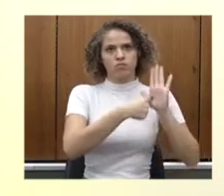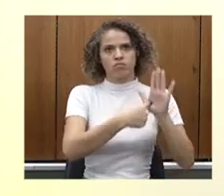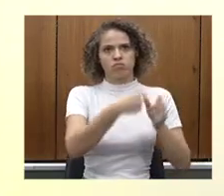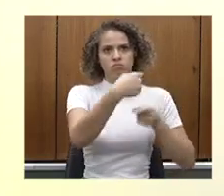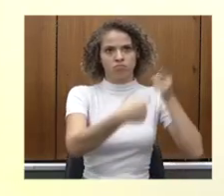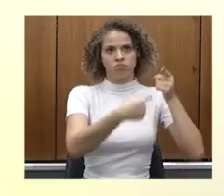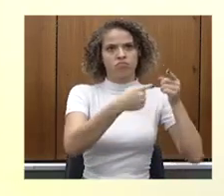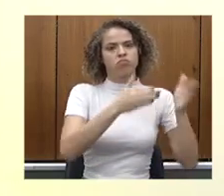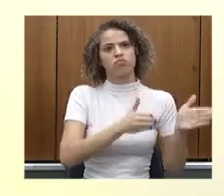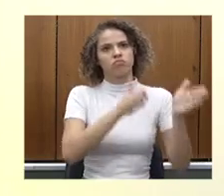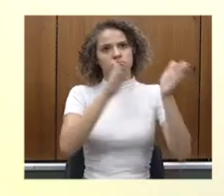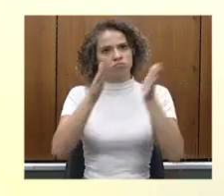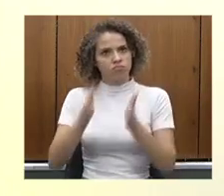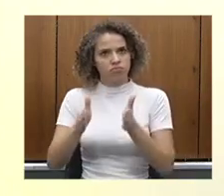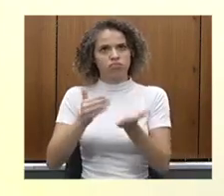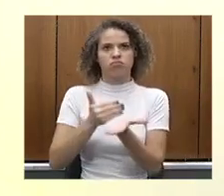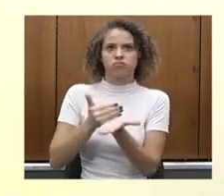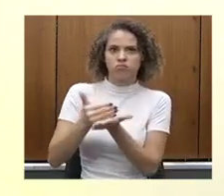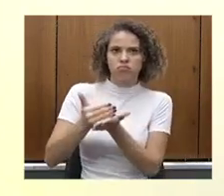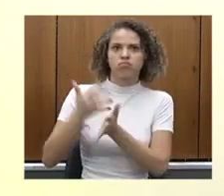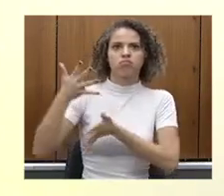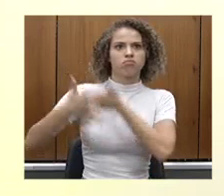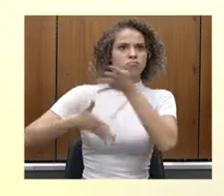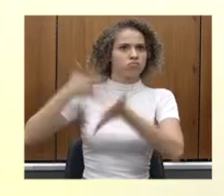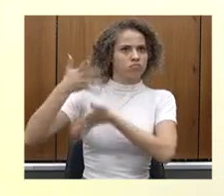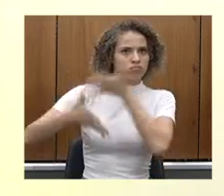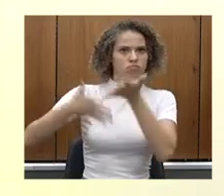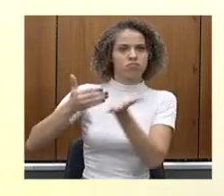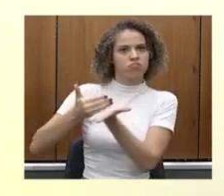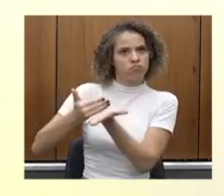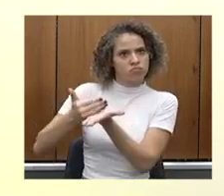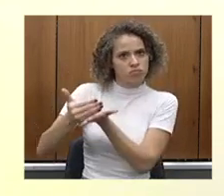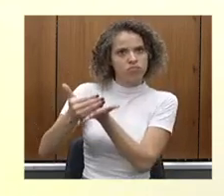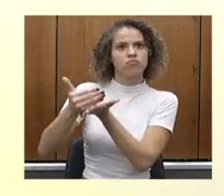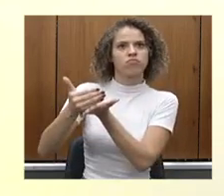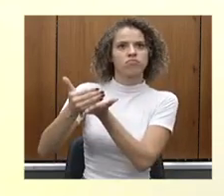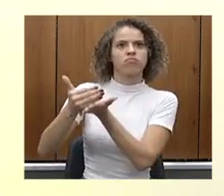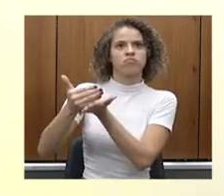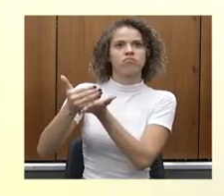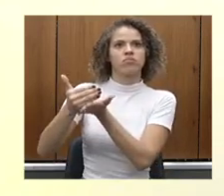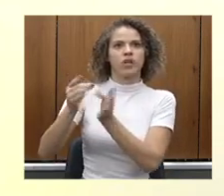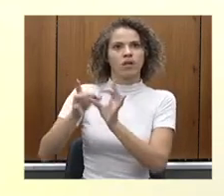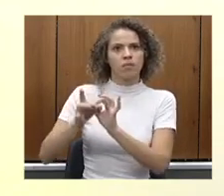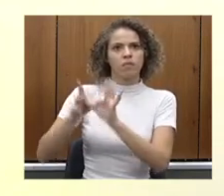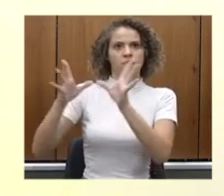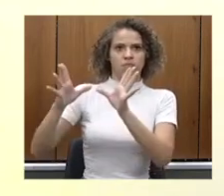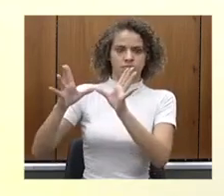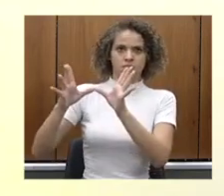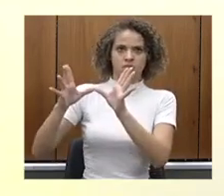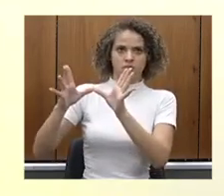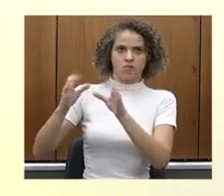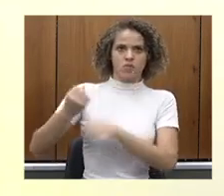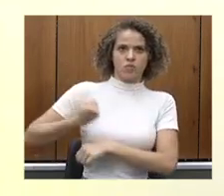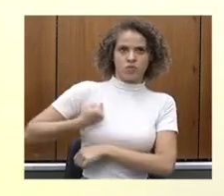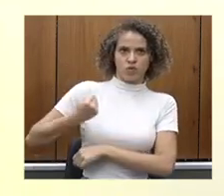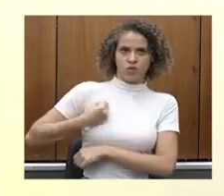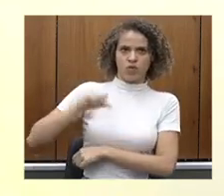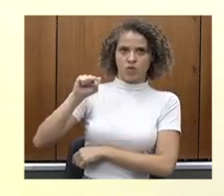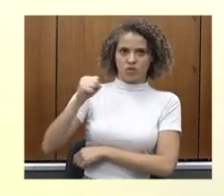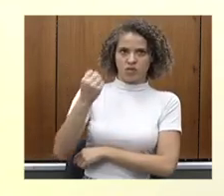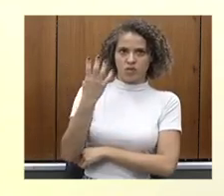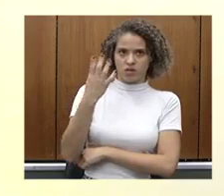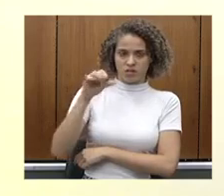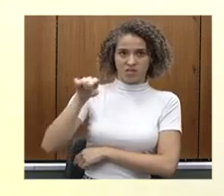sequência, será concedida a palavra às deputadas e aos deputados, nos termos da deliberação da mesa nº 2711